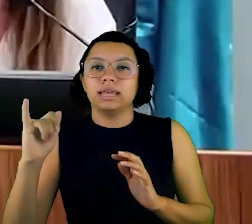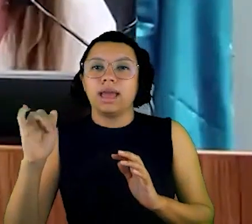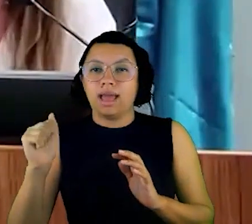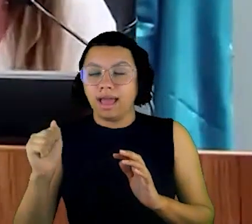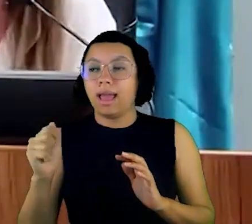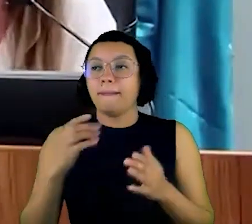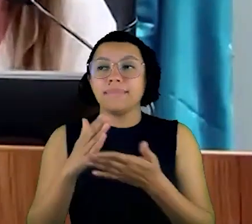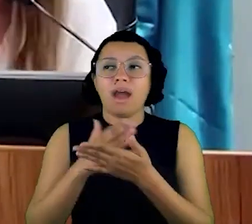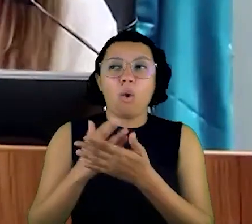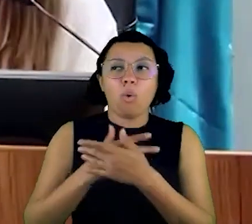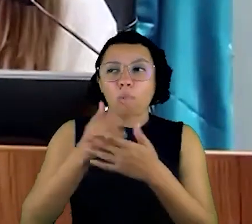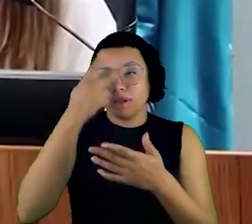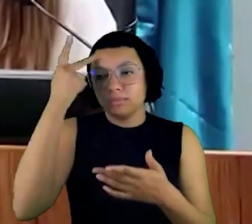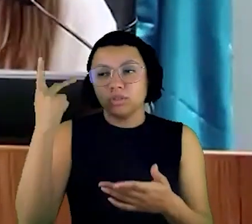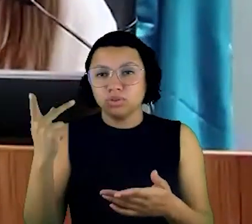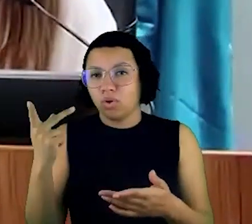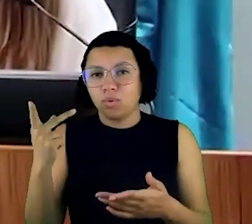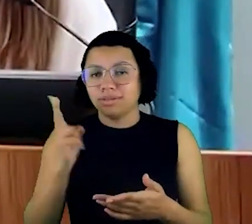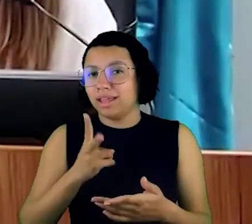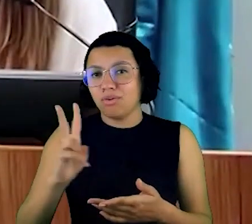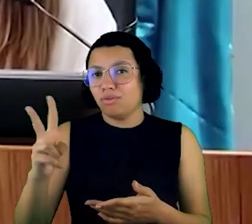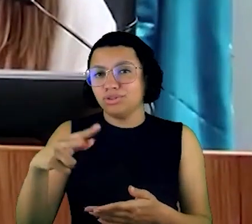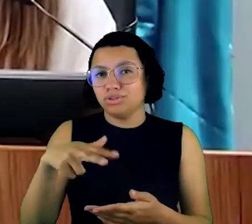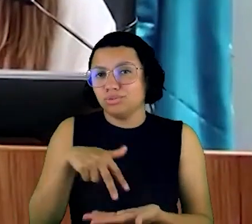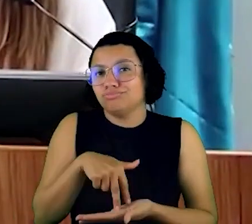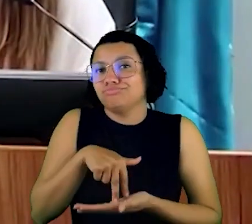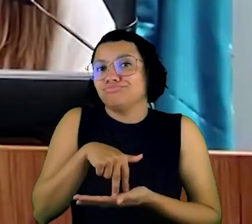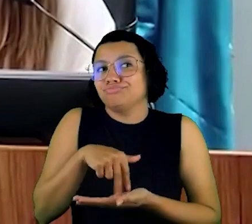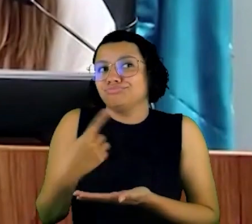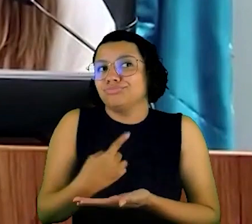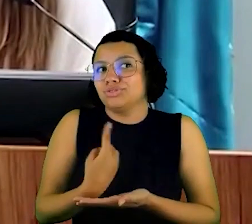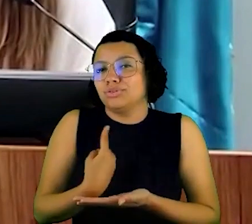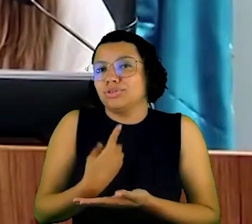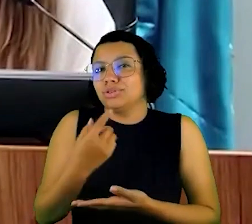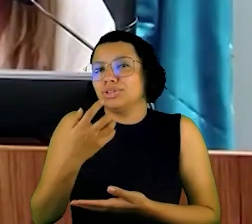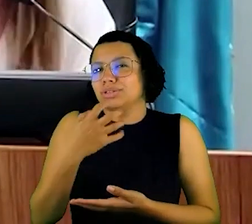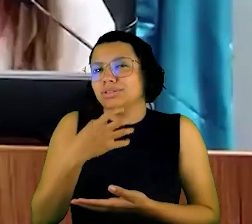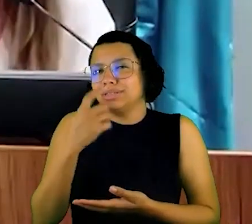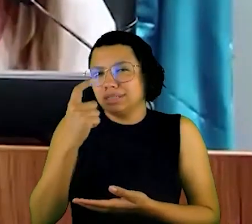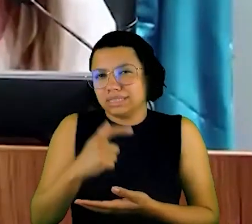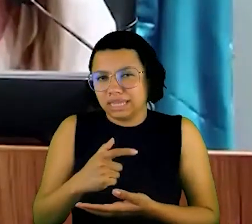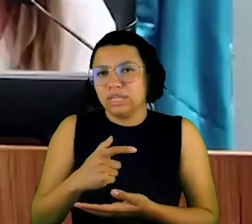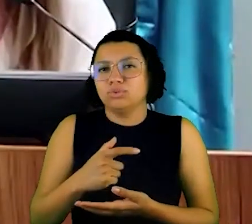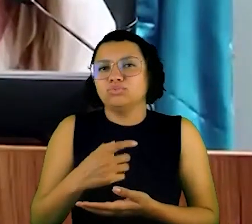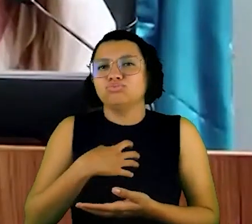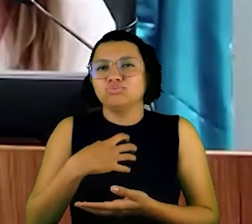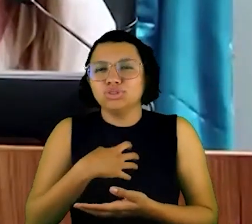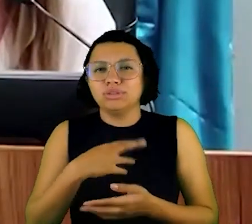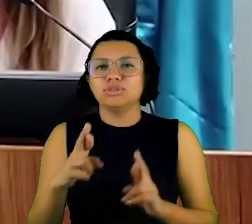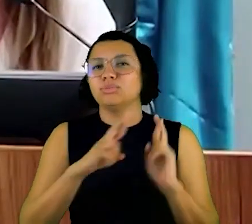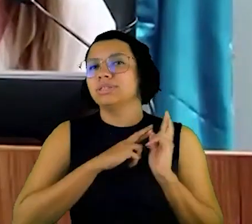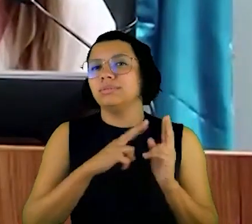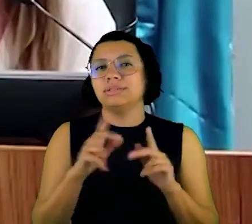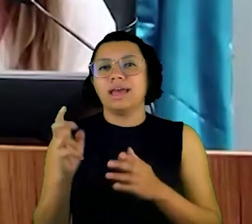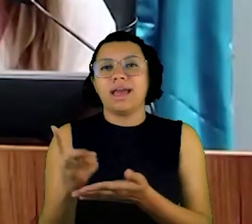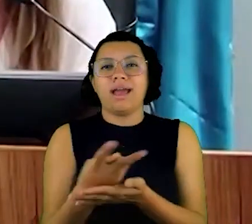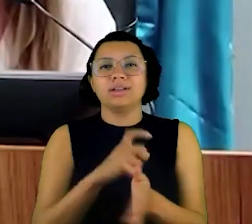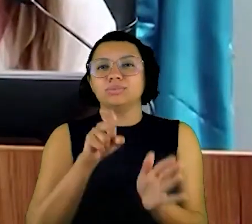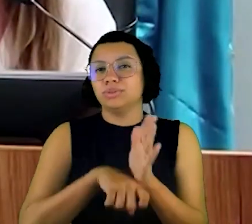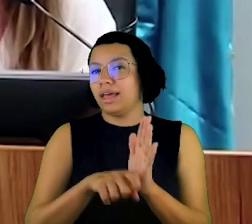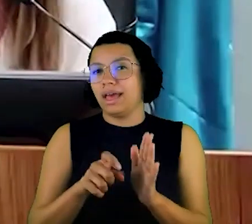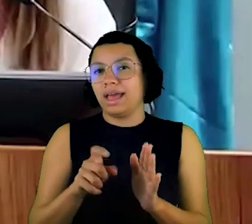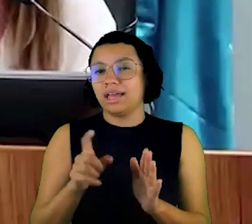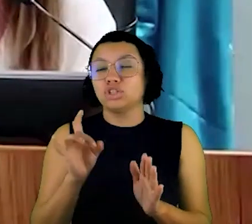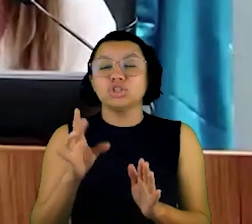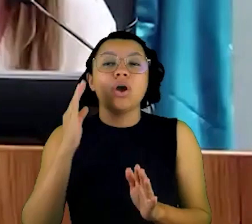solidária do artigo 124, ela não para em pé sozinha como modalidade de responsabilidade tributária. Ela só